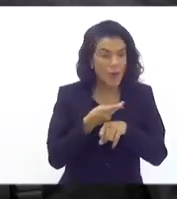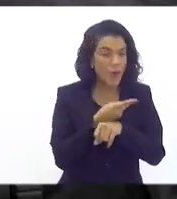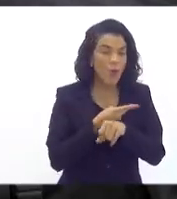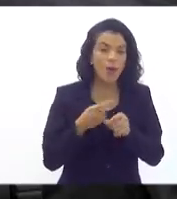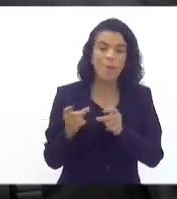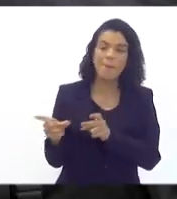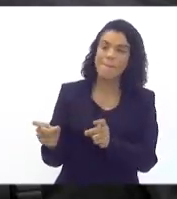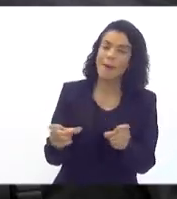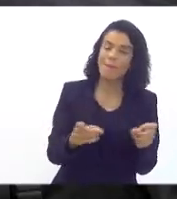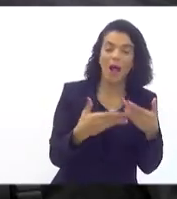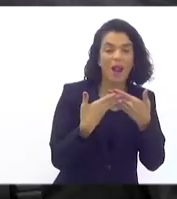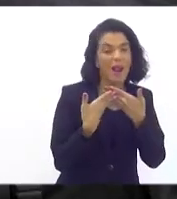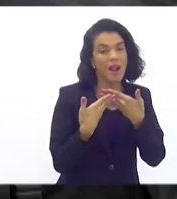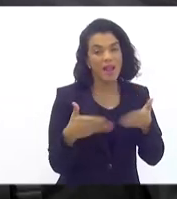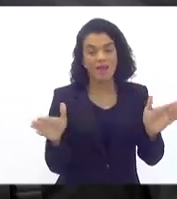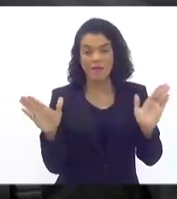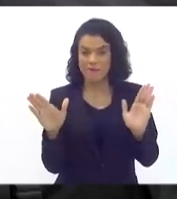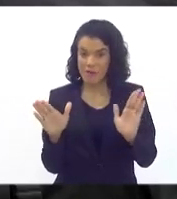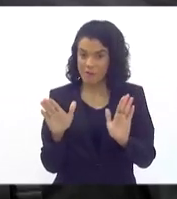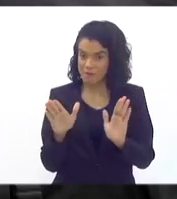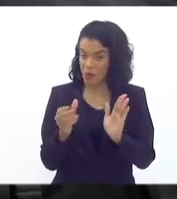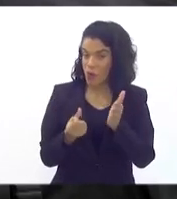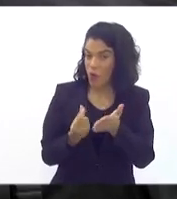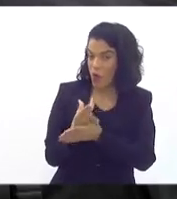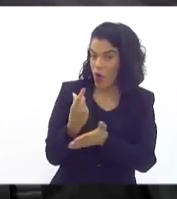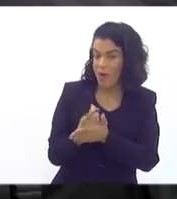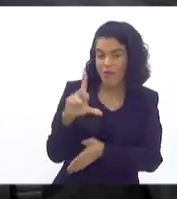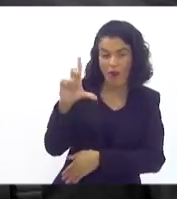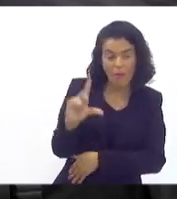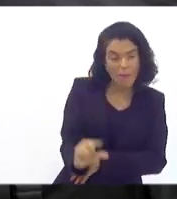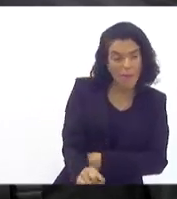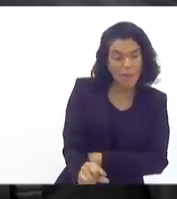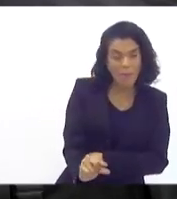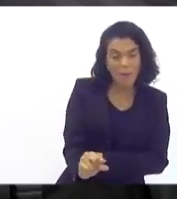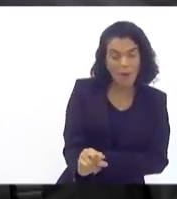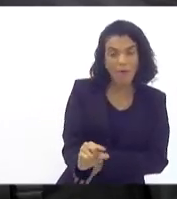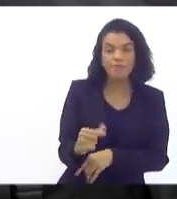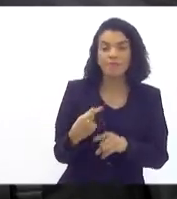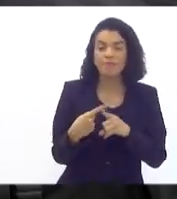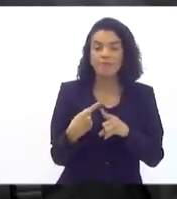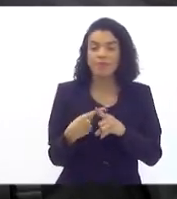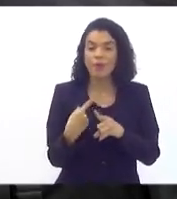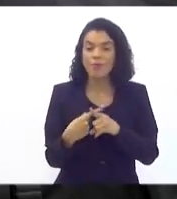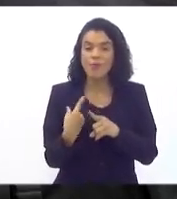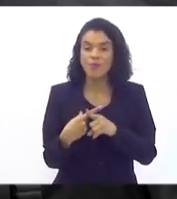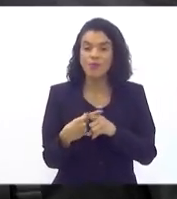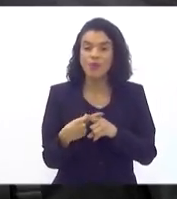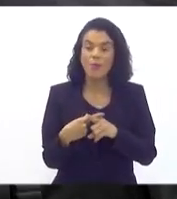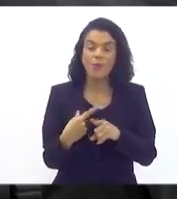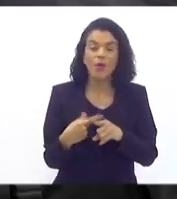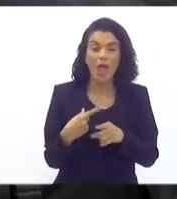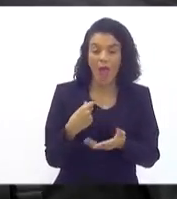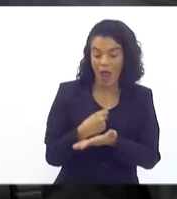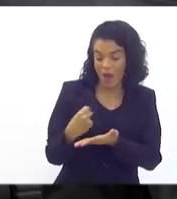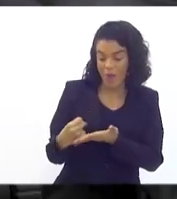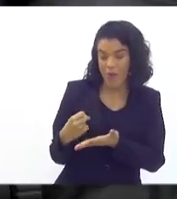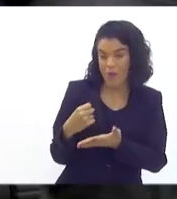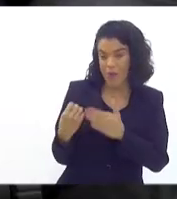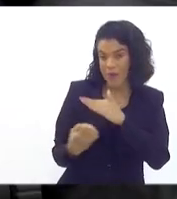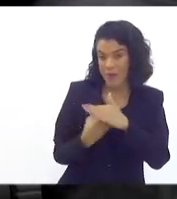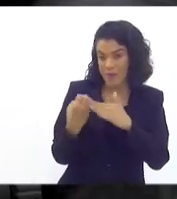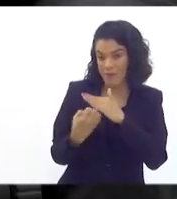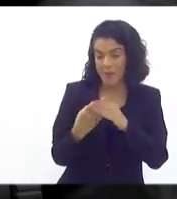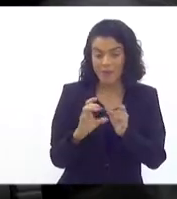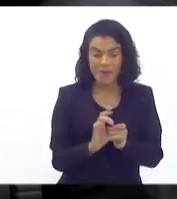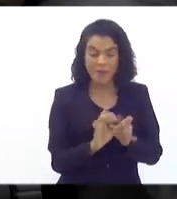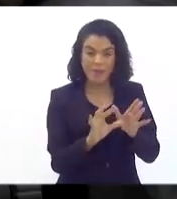Livre ela compra inclusive com valores muito mais baratos porque a hegemonia a concessão permite a